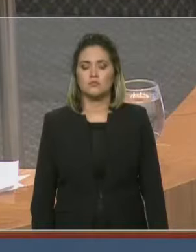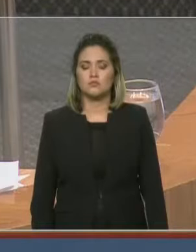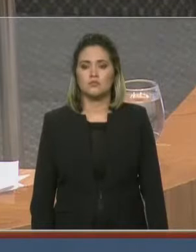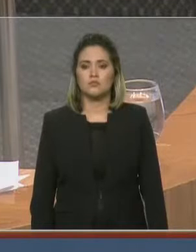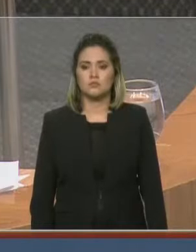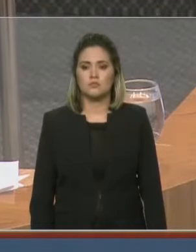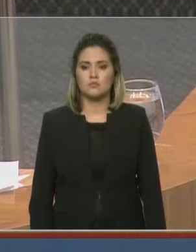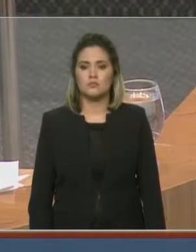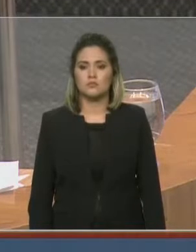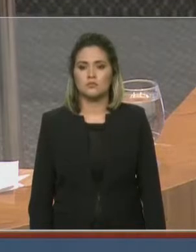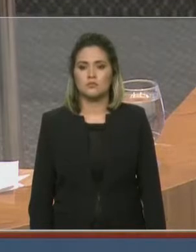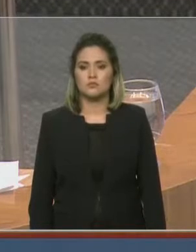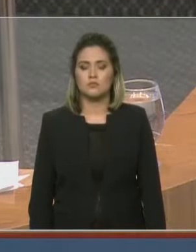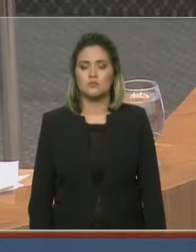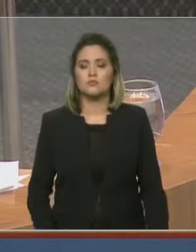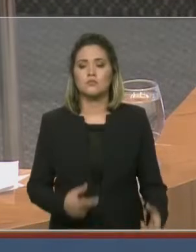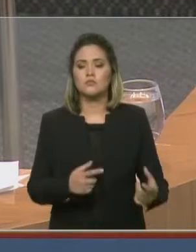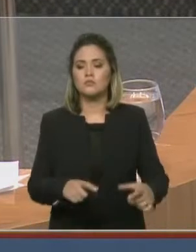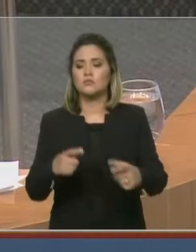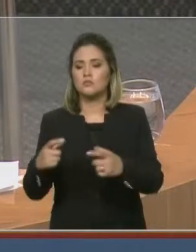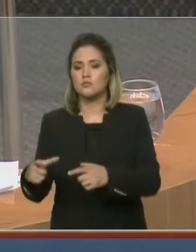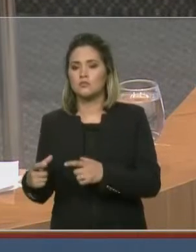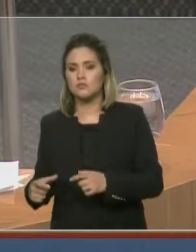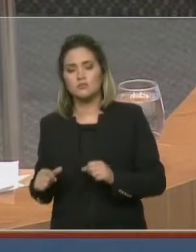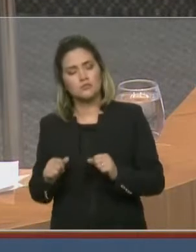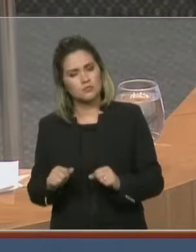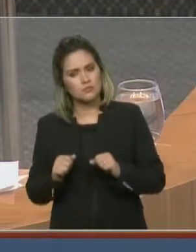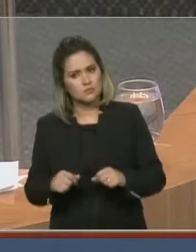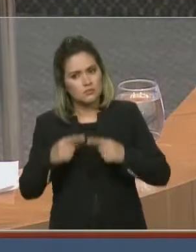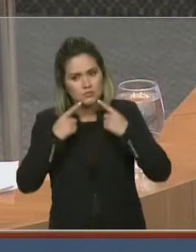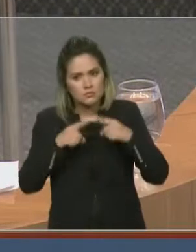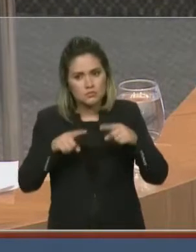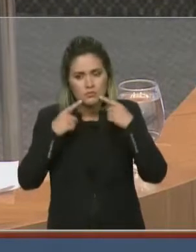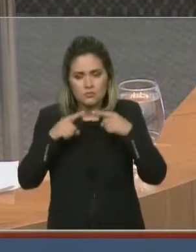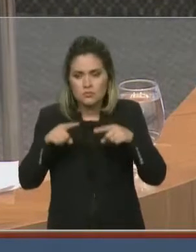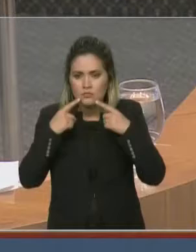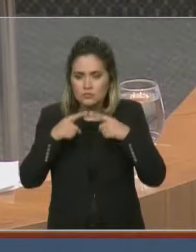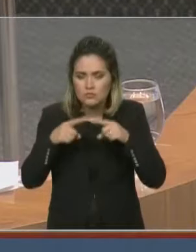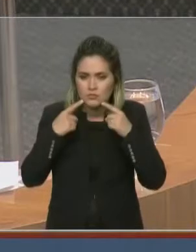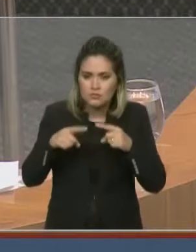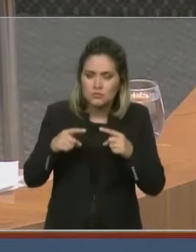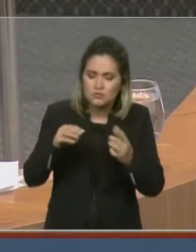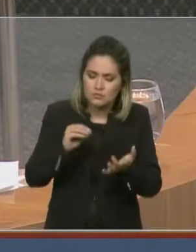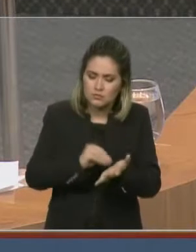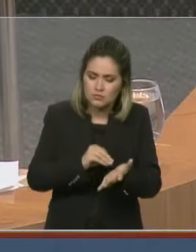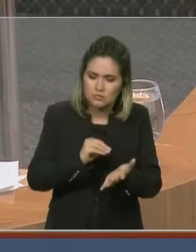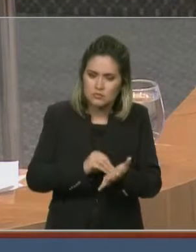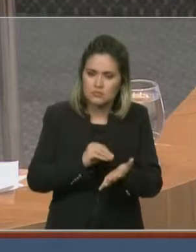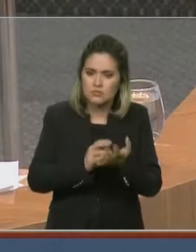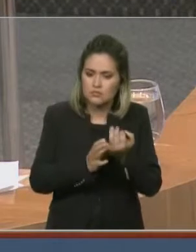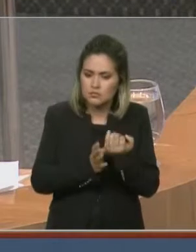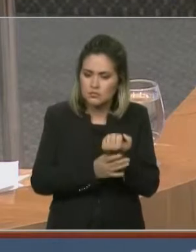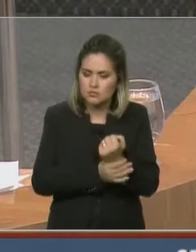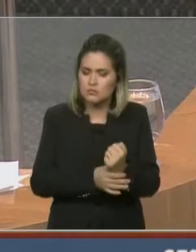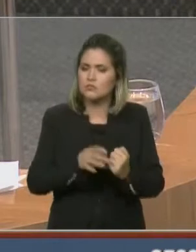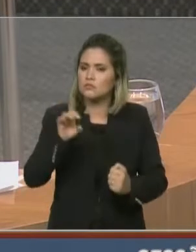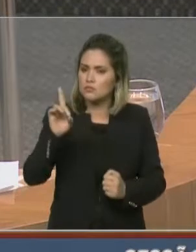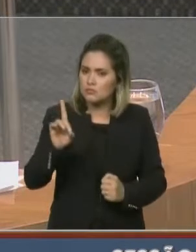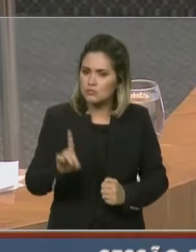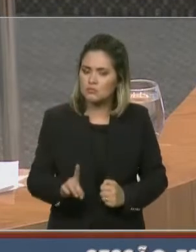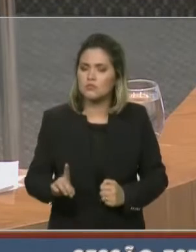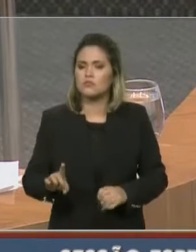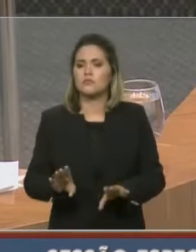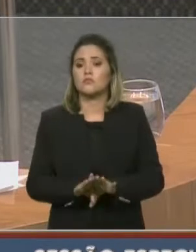possa denunciar violações de direito e acompanhar a devida aplicação dos